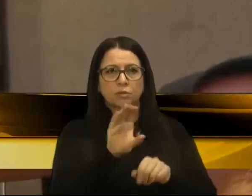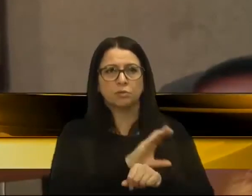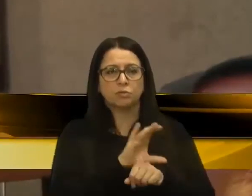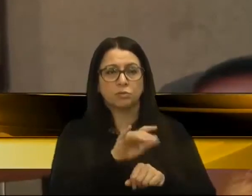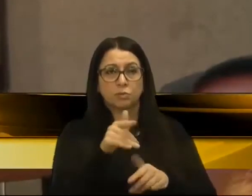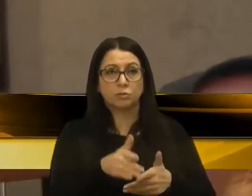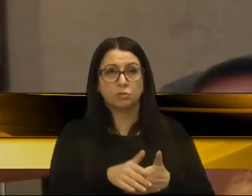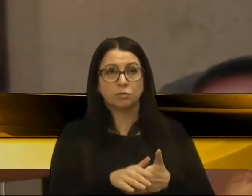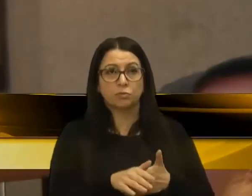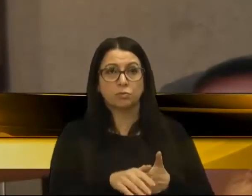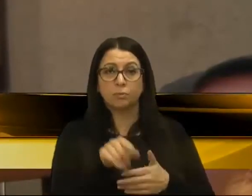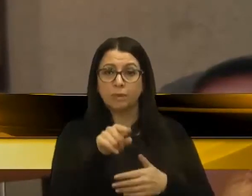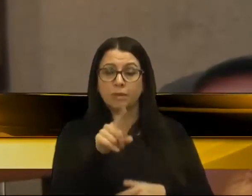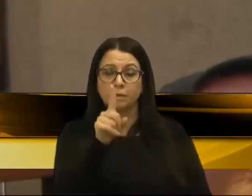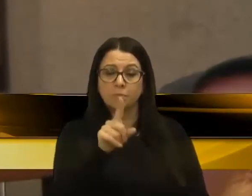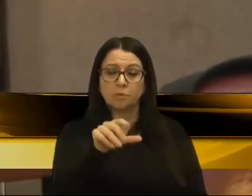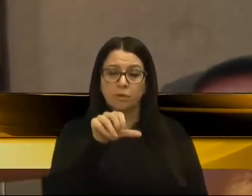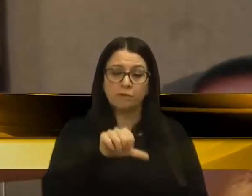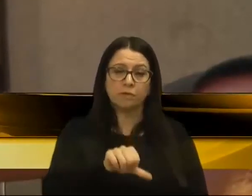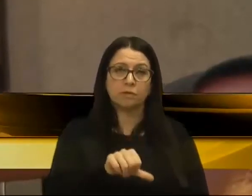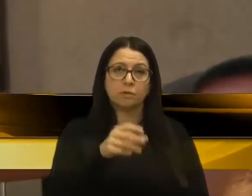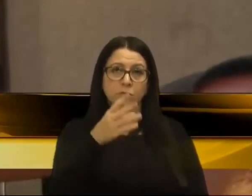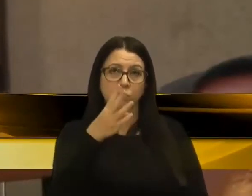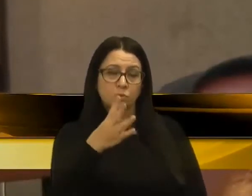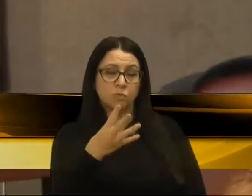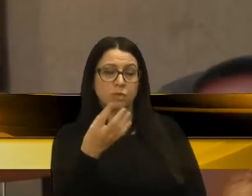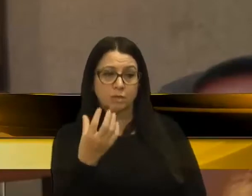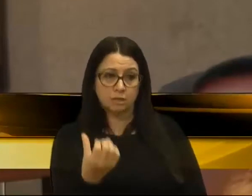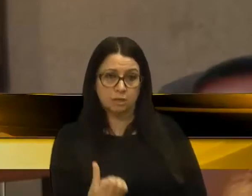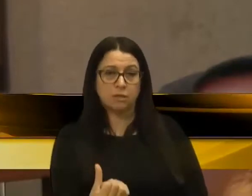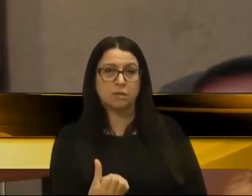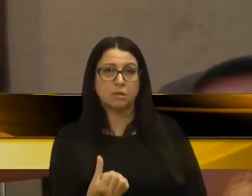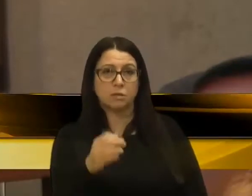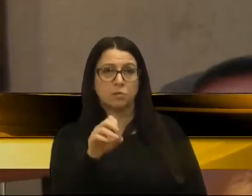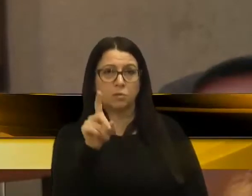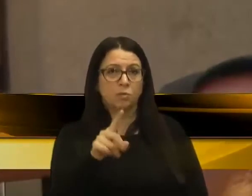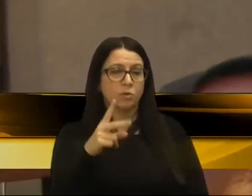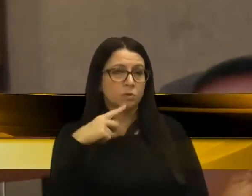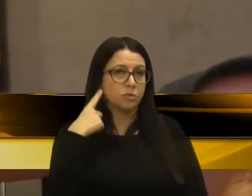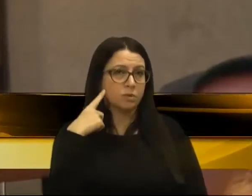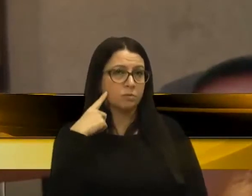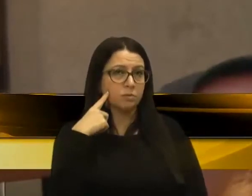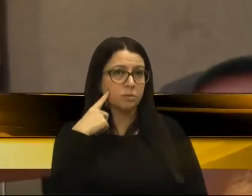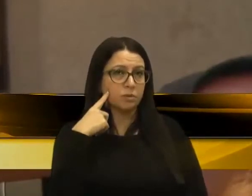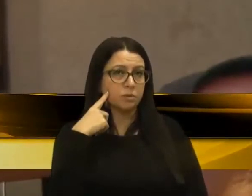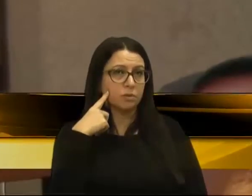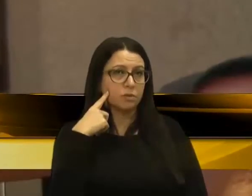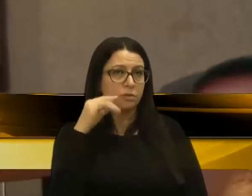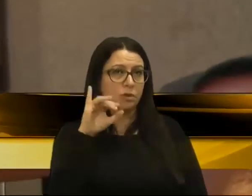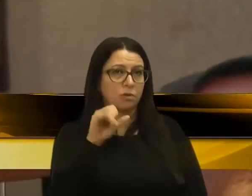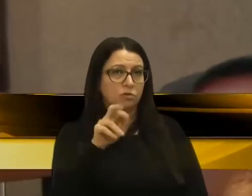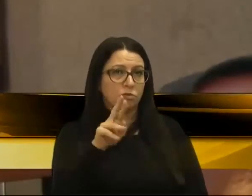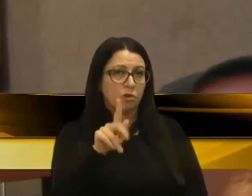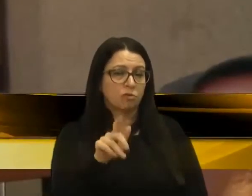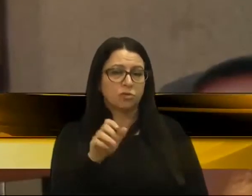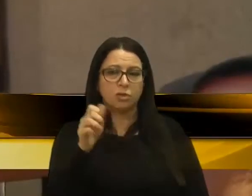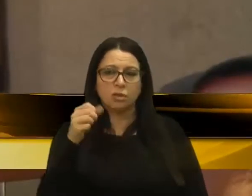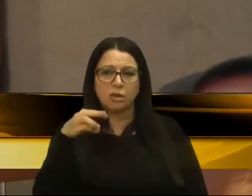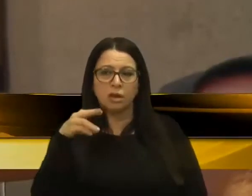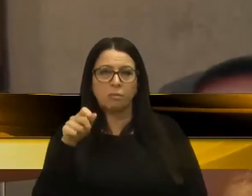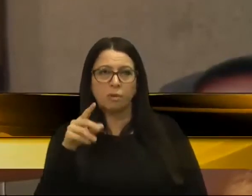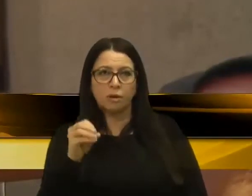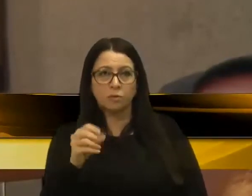atual, mas que lá em 1946, o ex-deputado constituinte Jorge Amado